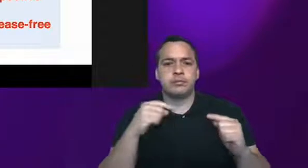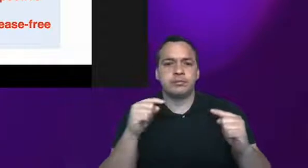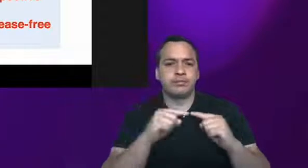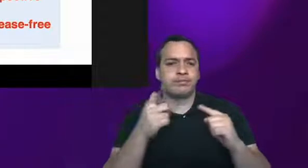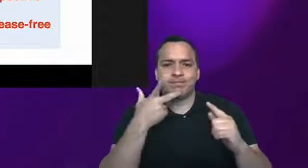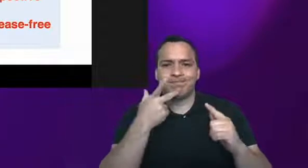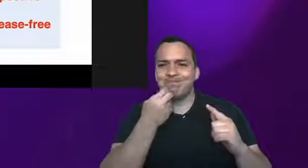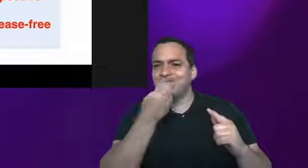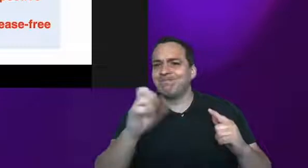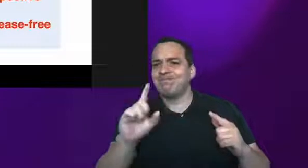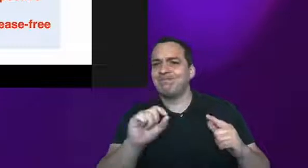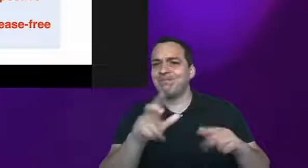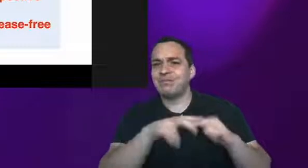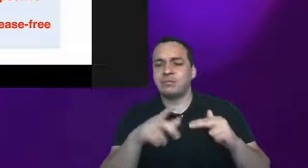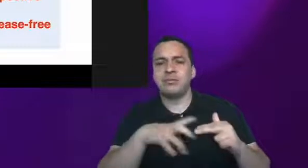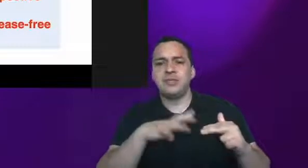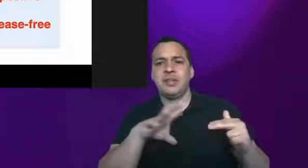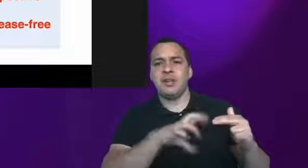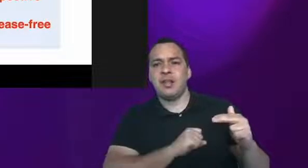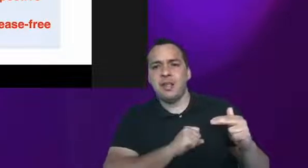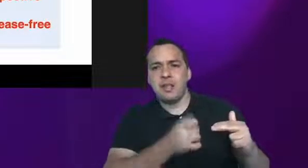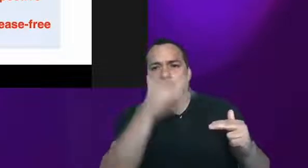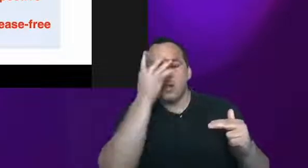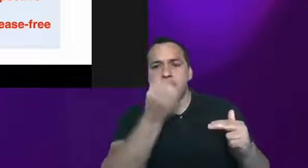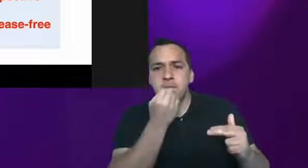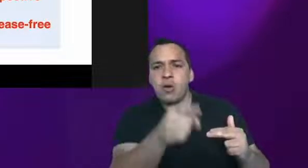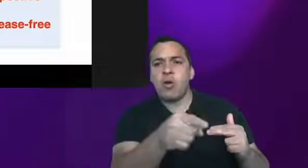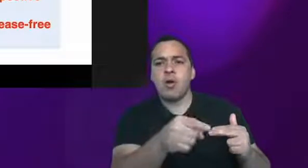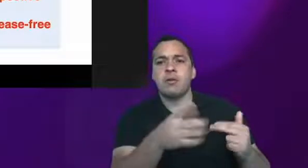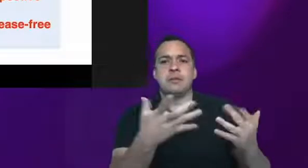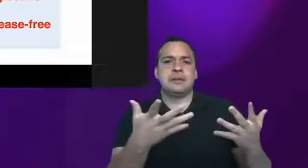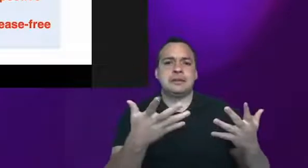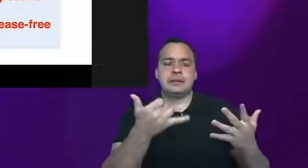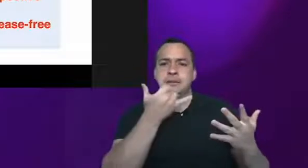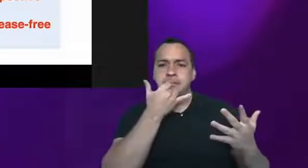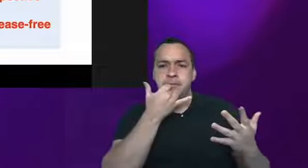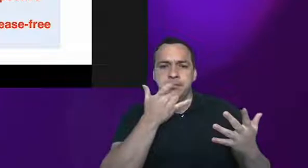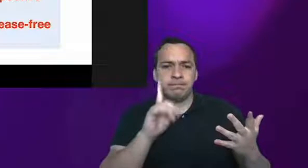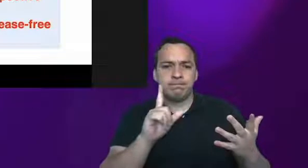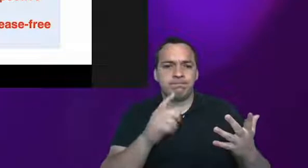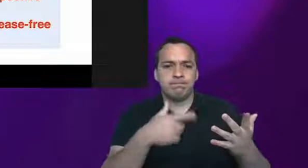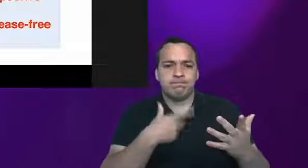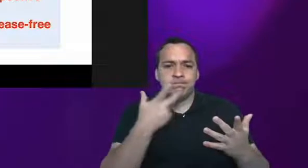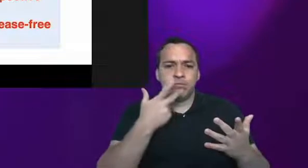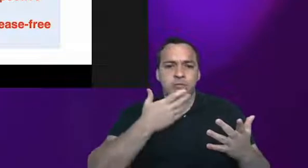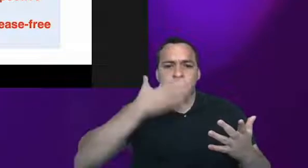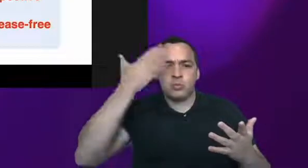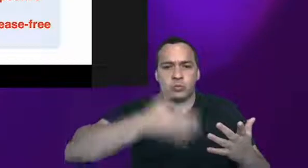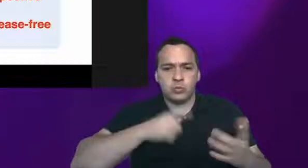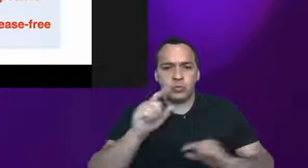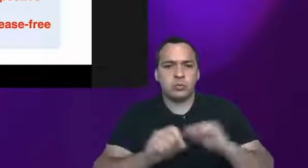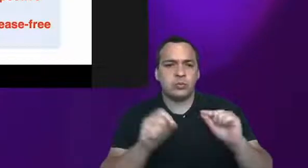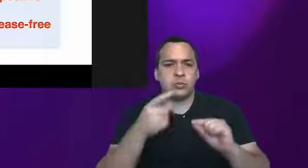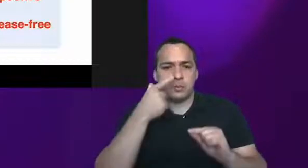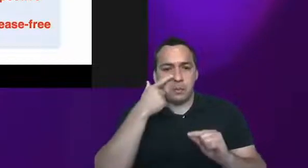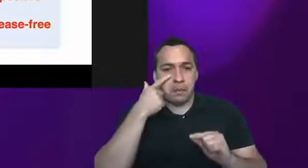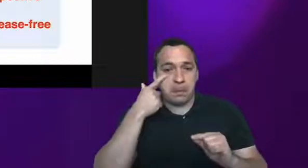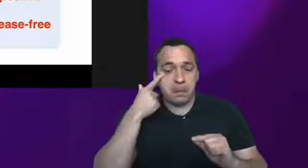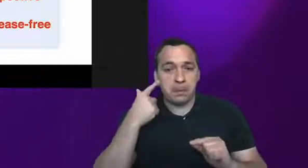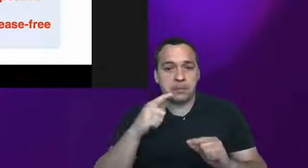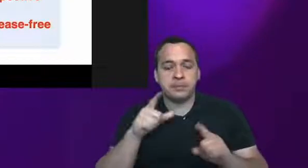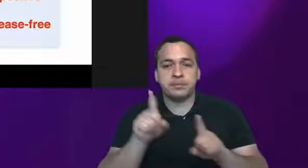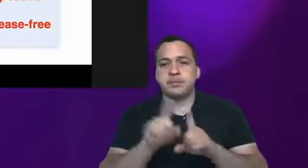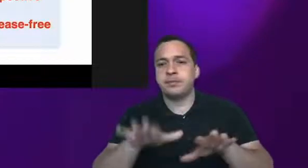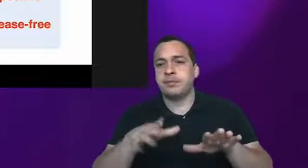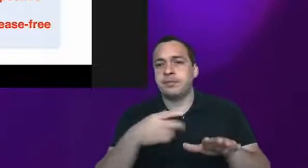indicação, também nos mostrou que este conceito é possível, este proof of concept é possível obter uma longa sobrevivência